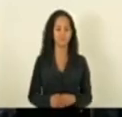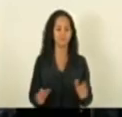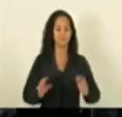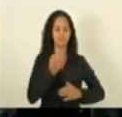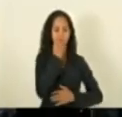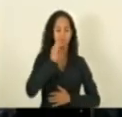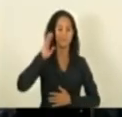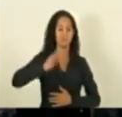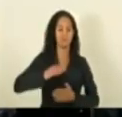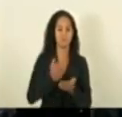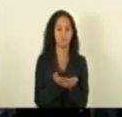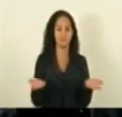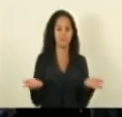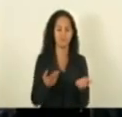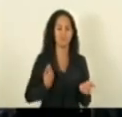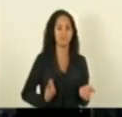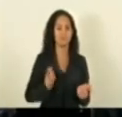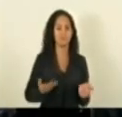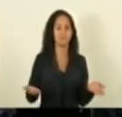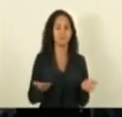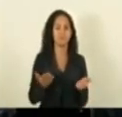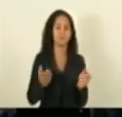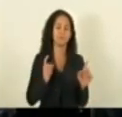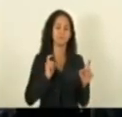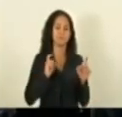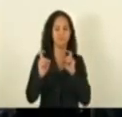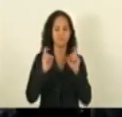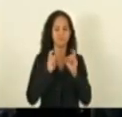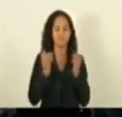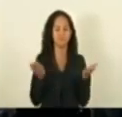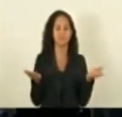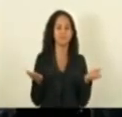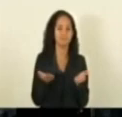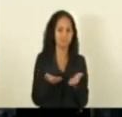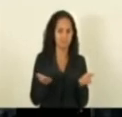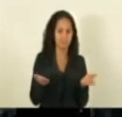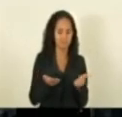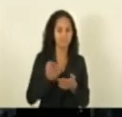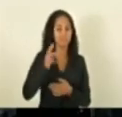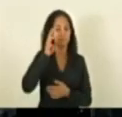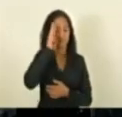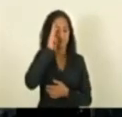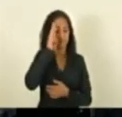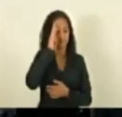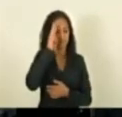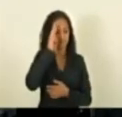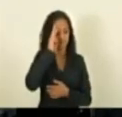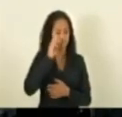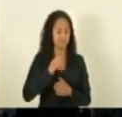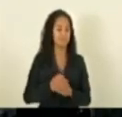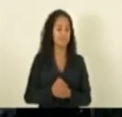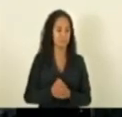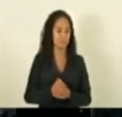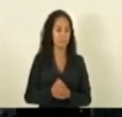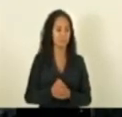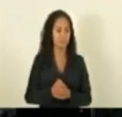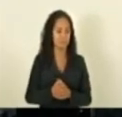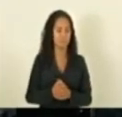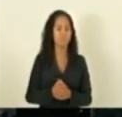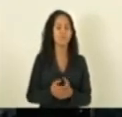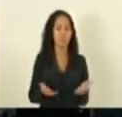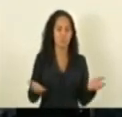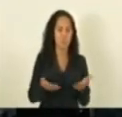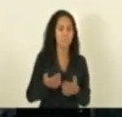Olá, boa tarde para você. Estamos ao vivo para a transmissão da sessão ordinária desta terça-feira, a segunda sessão